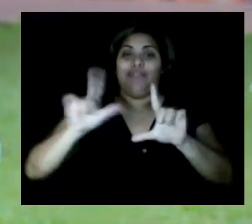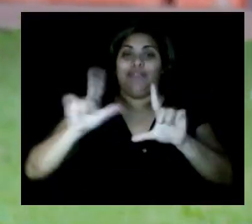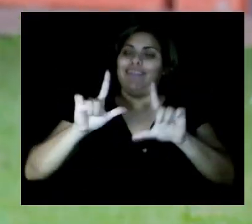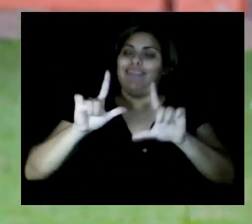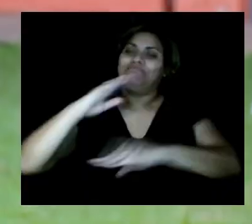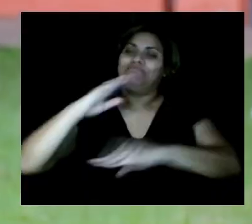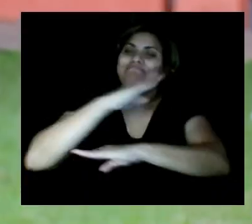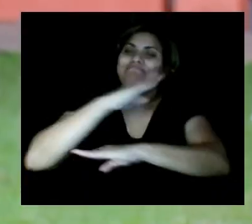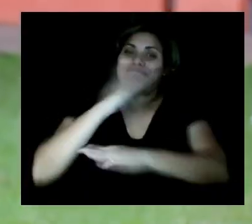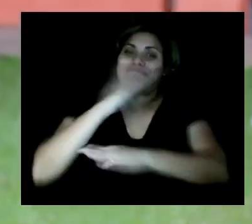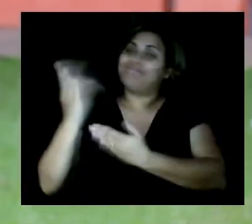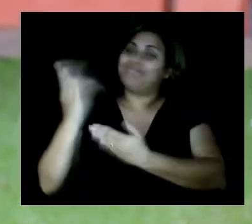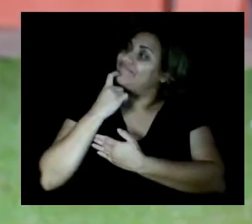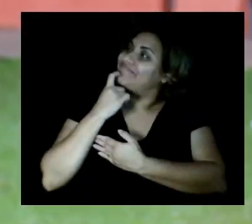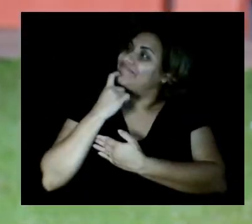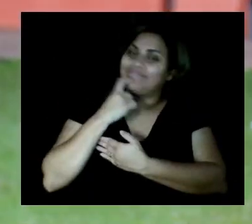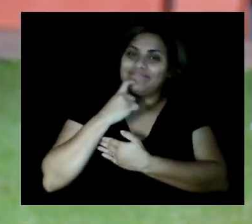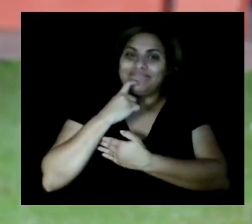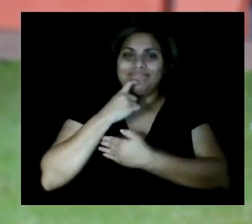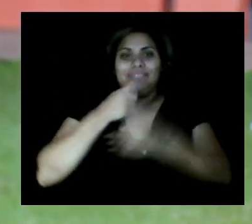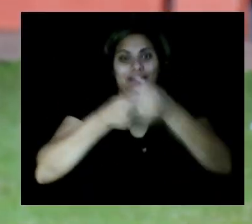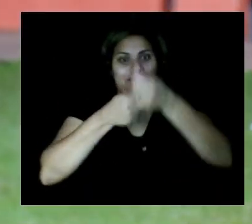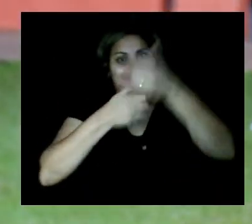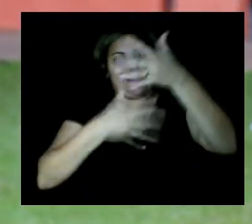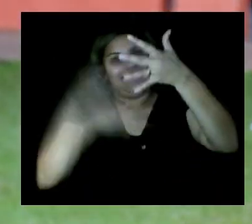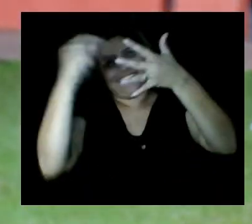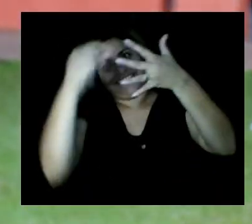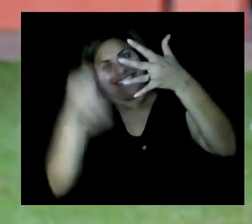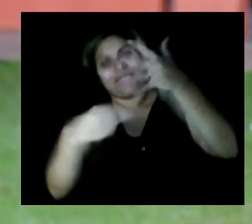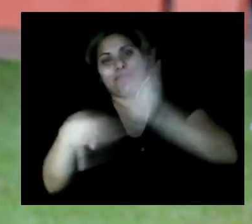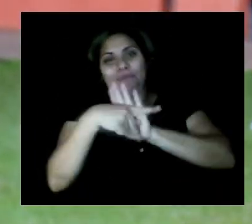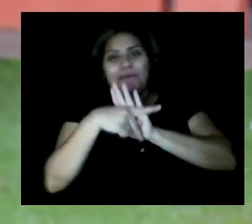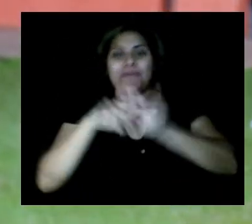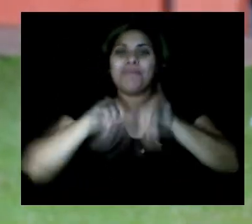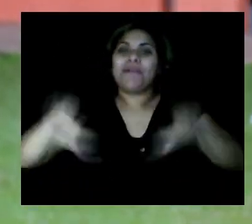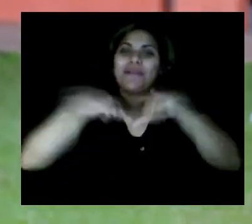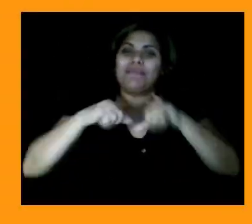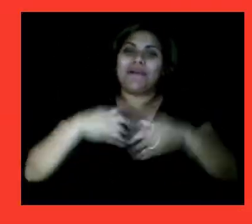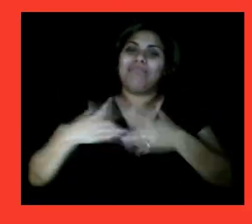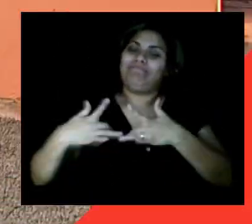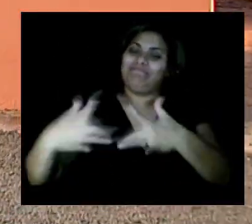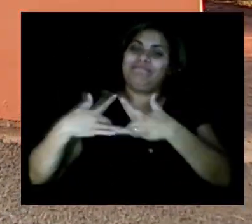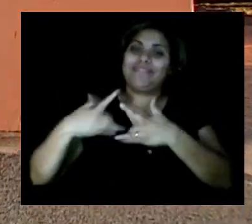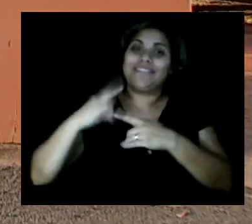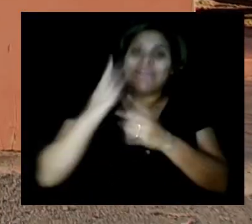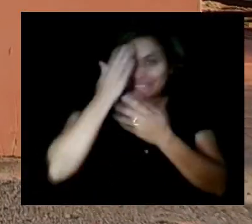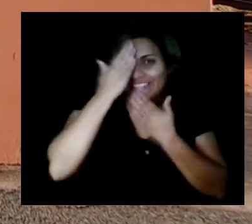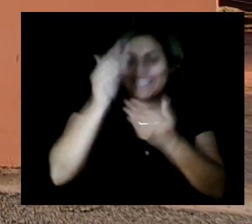programa Mãos Solidárias. Muito obrigada pela sua companhia e até o próximo sábado.